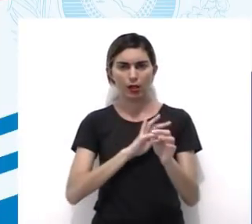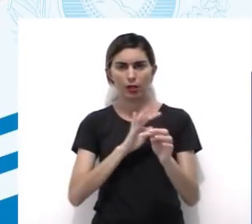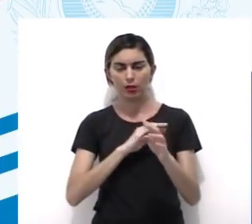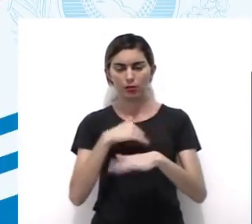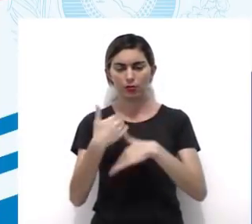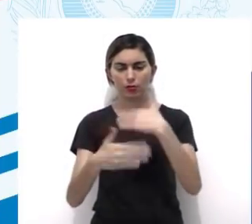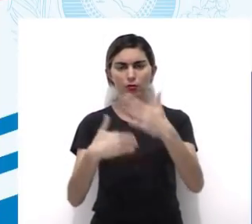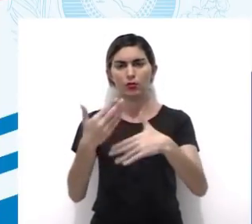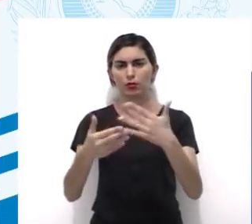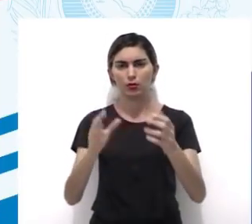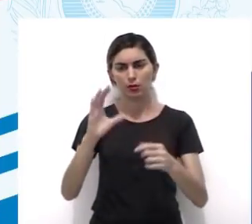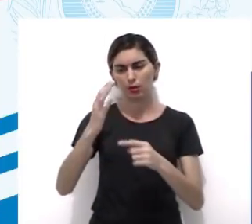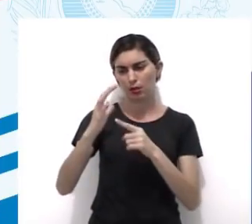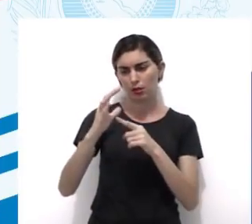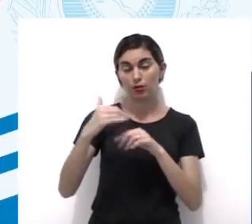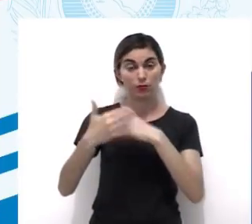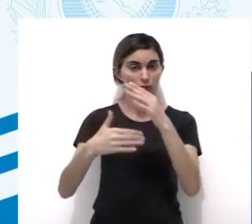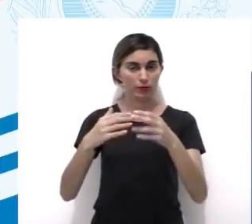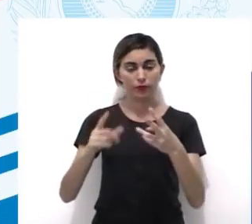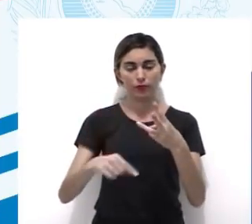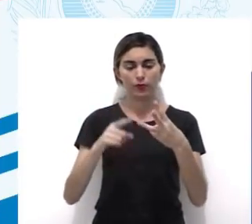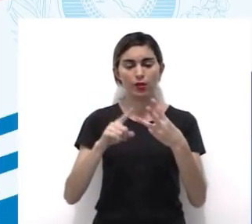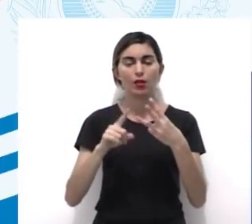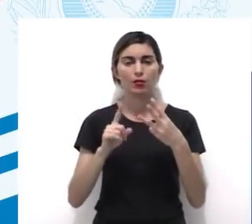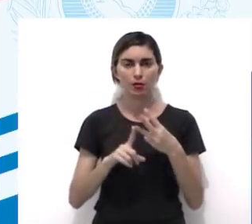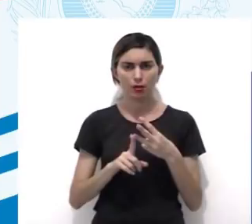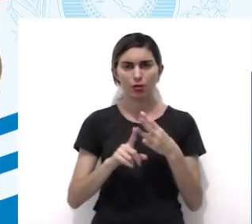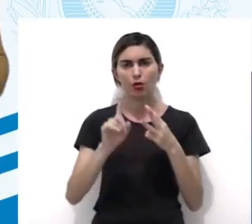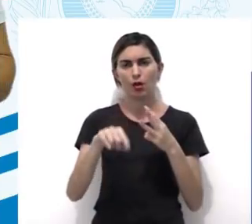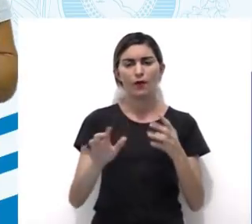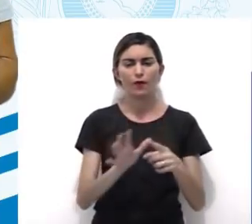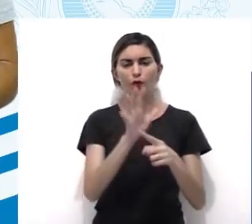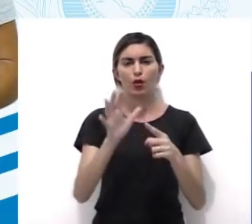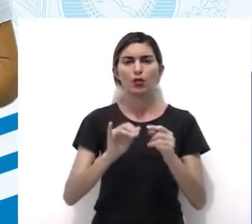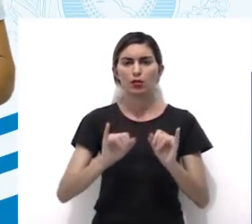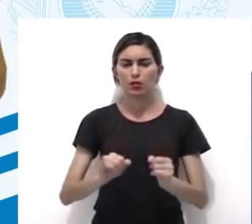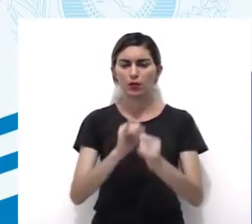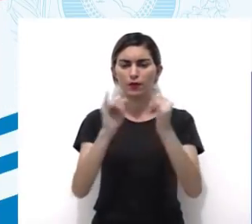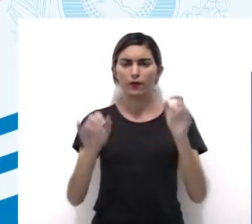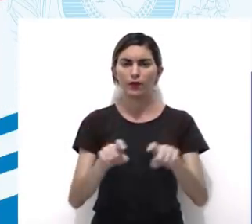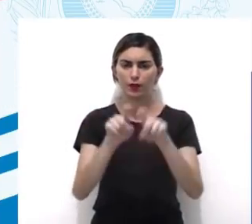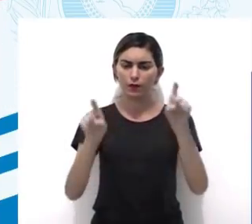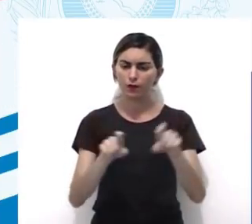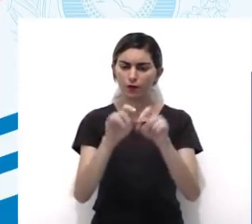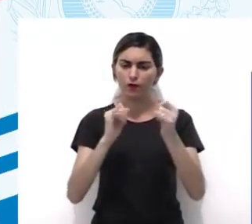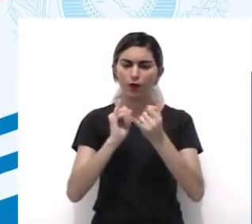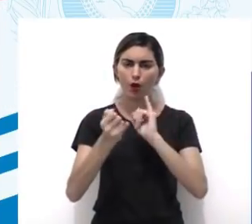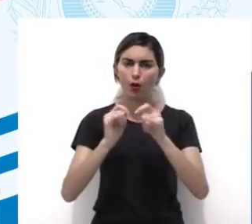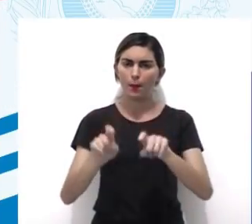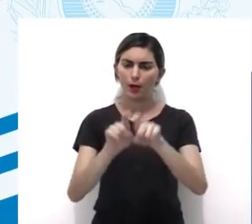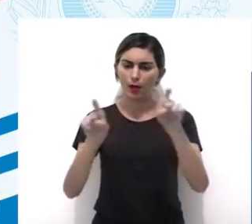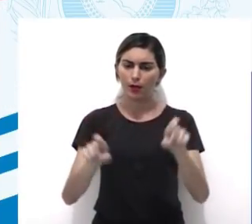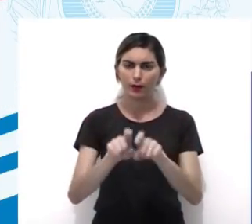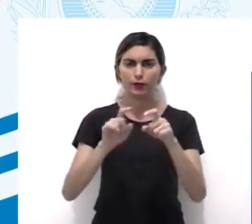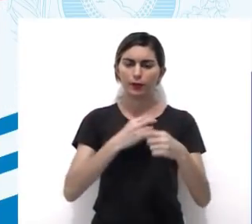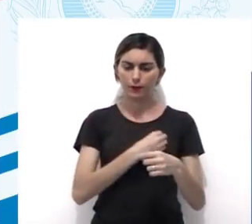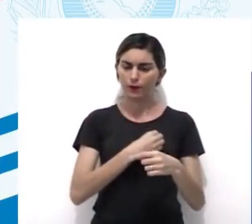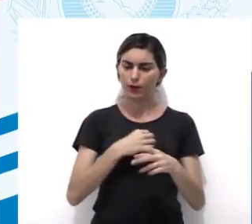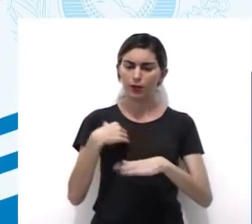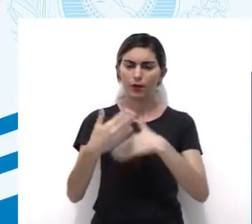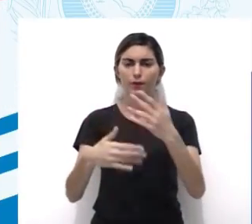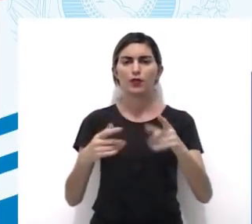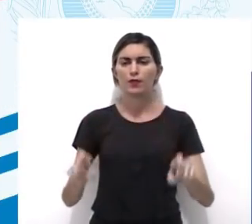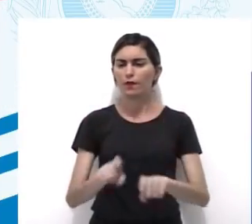ao desenvolvimento da ciência. E um terceiro ponto é a influência da informática na vida cotidiana, ou seja, a gente vai ter